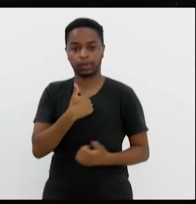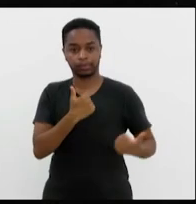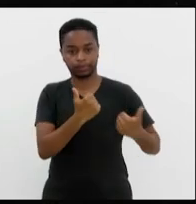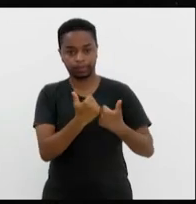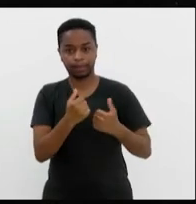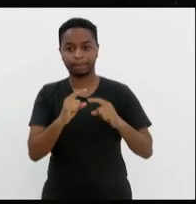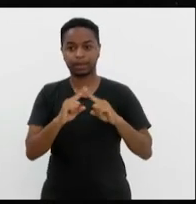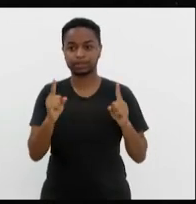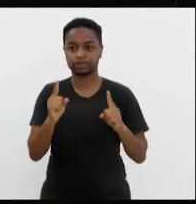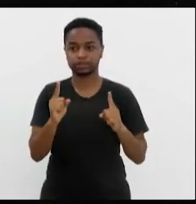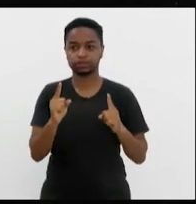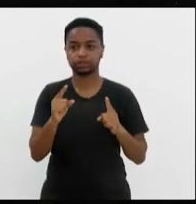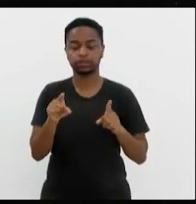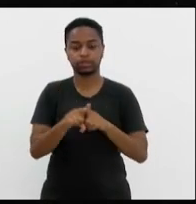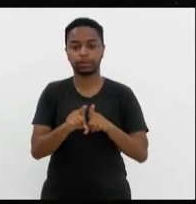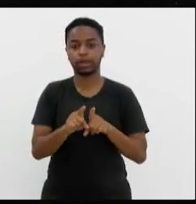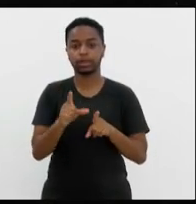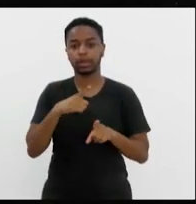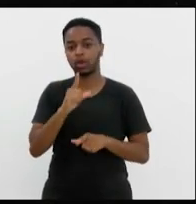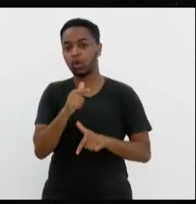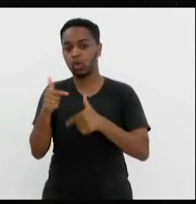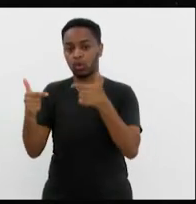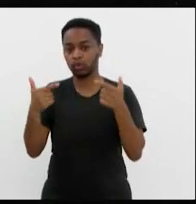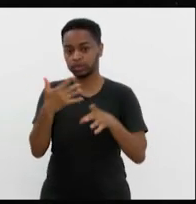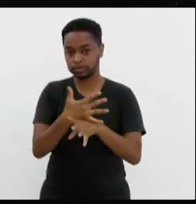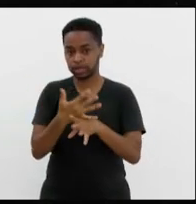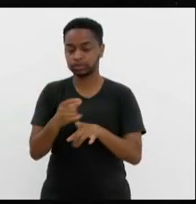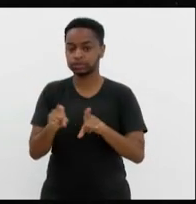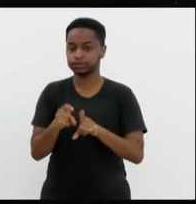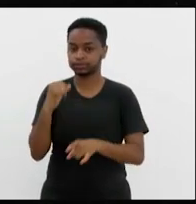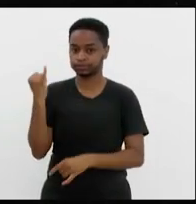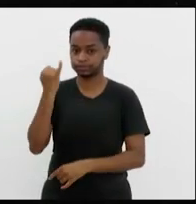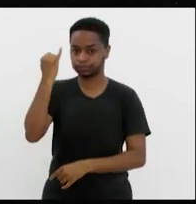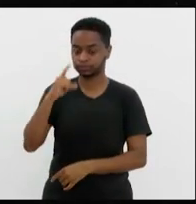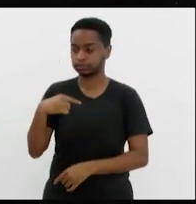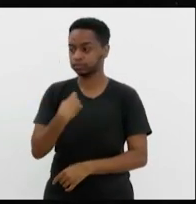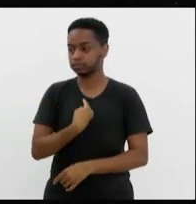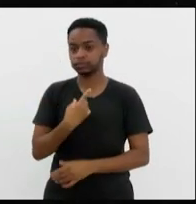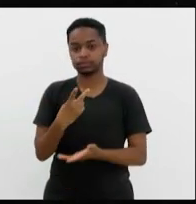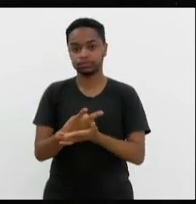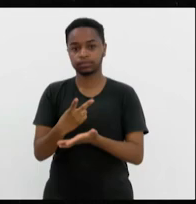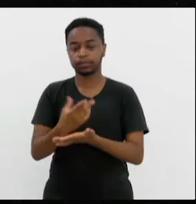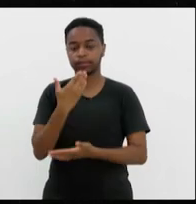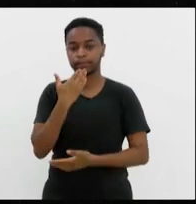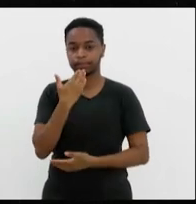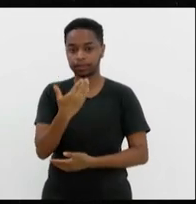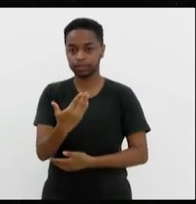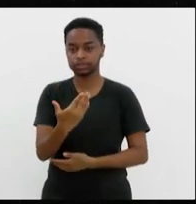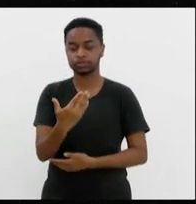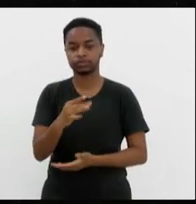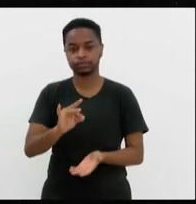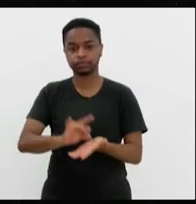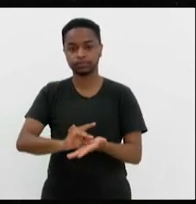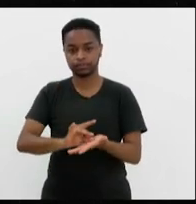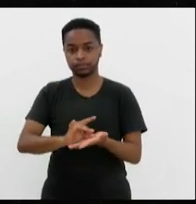esqueci os outros 91 municípios, que são de grande importância, e a gente vai estar pedindo sempre para que isso possa